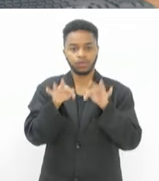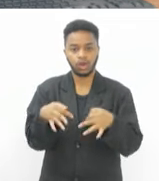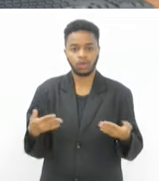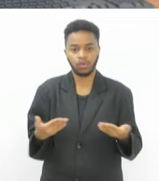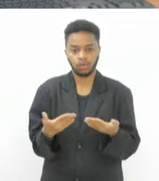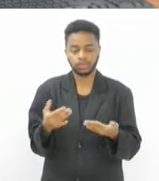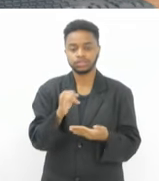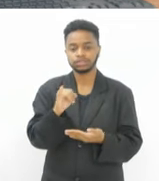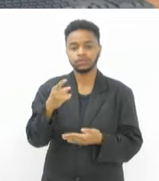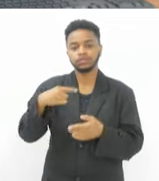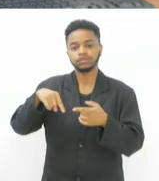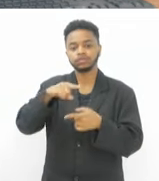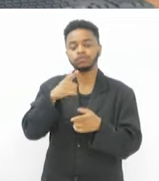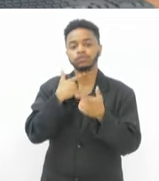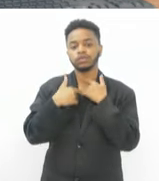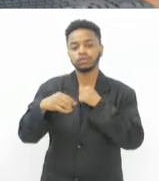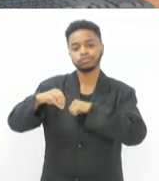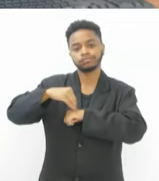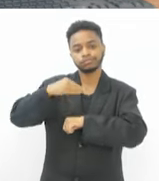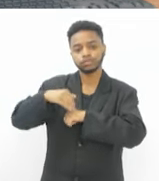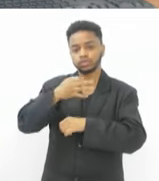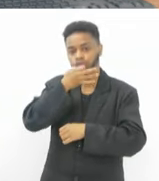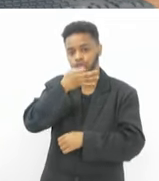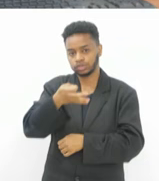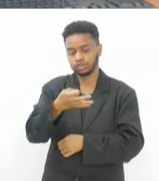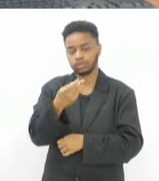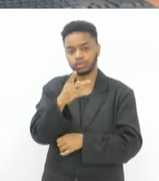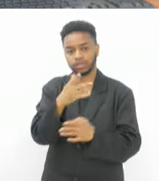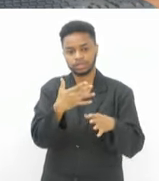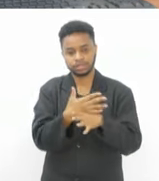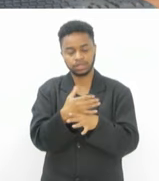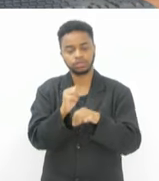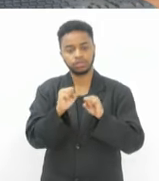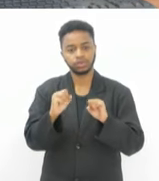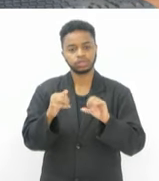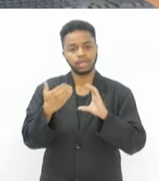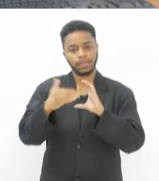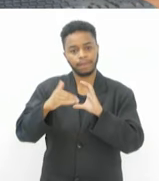quiser enviar sugestões ou vídeos aí da sua cidade, é só acessar nosso e-mail